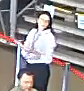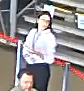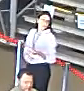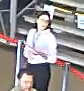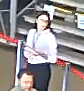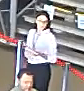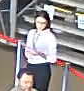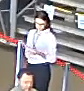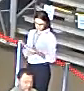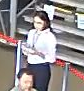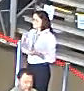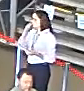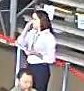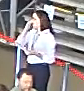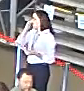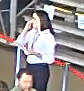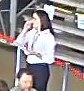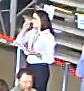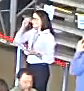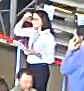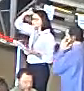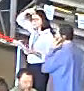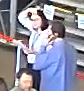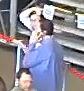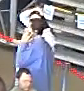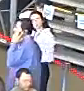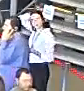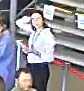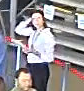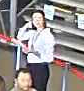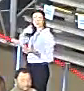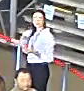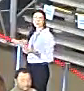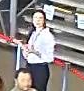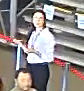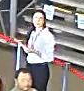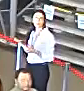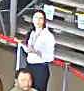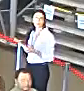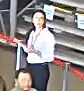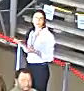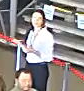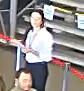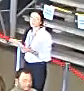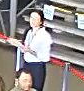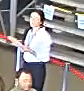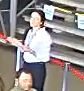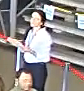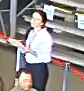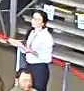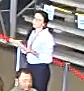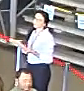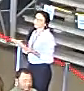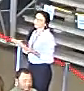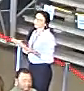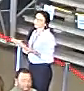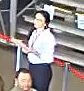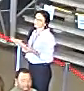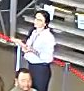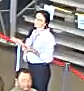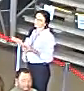estaremos lá reunido com outras pessoas apoiadoras do movimento sobre a questão da acessibilidade nos